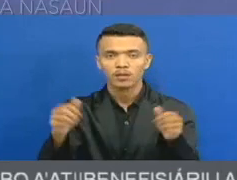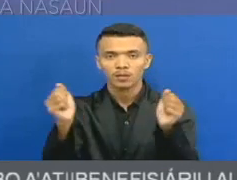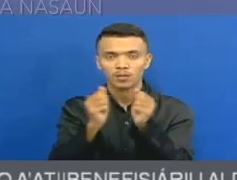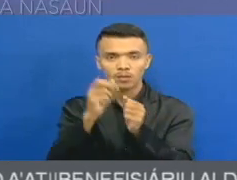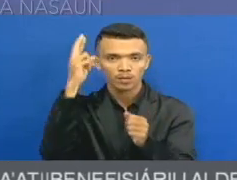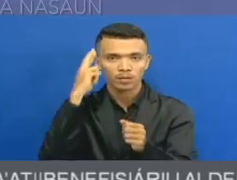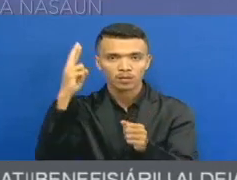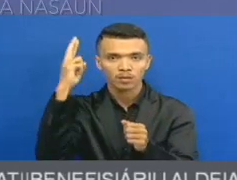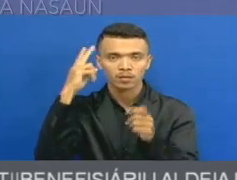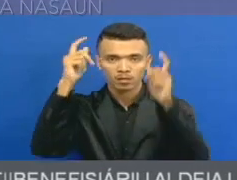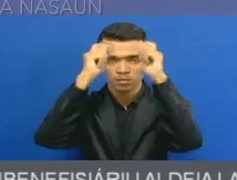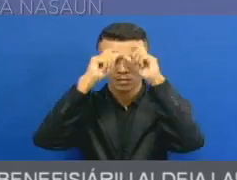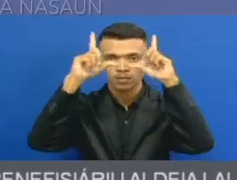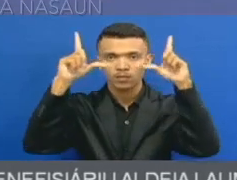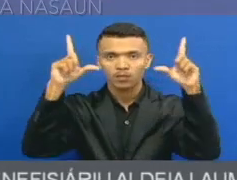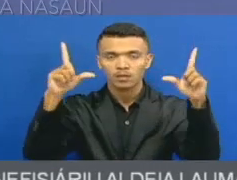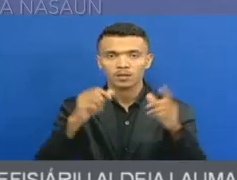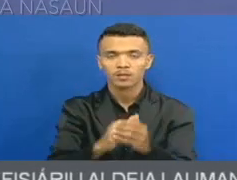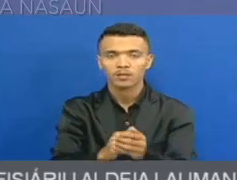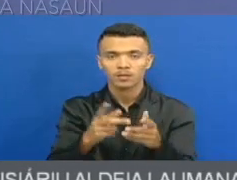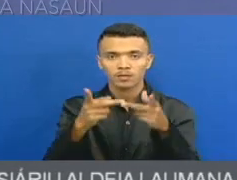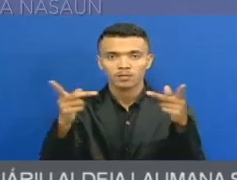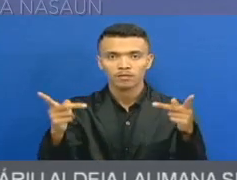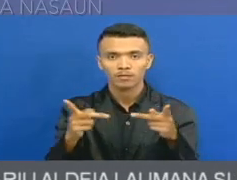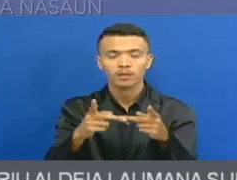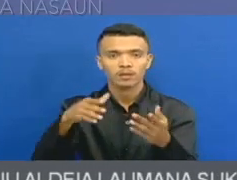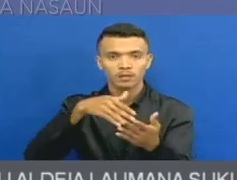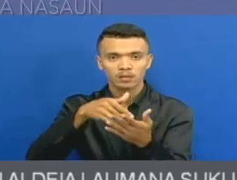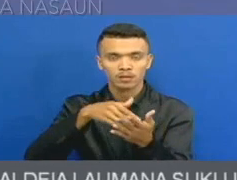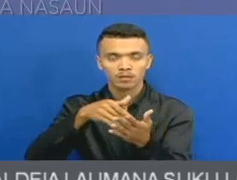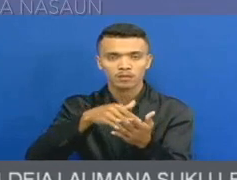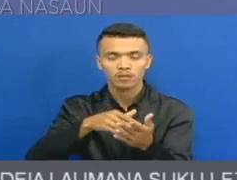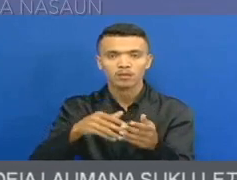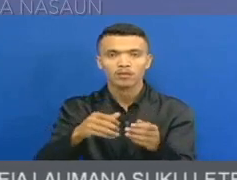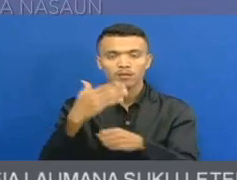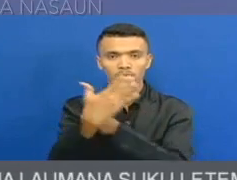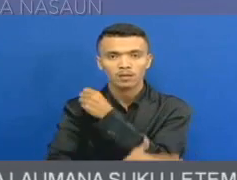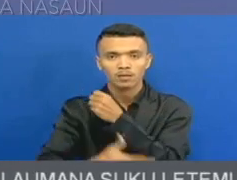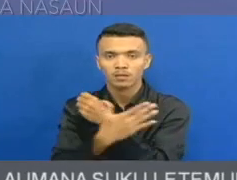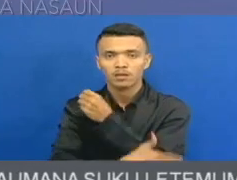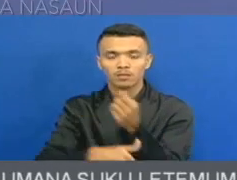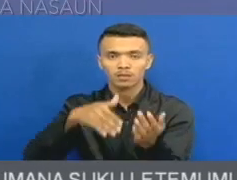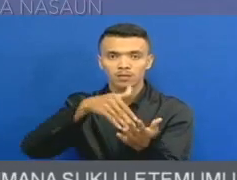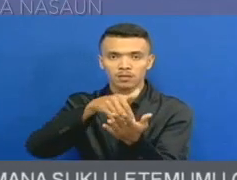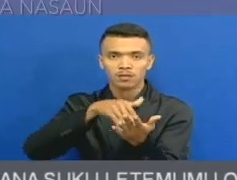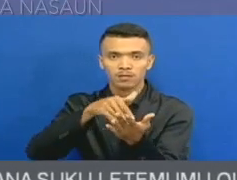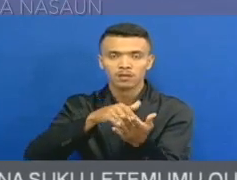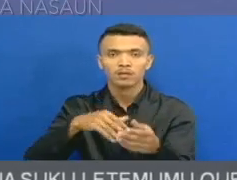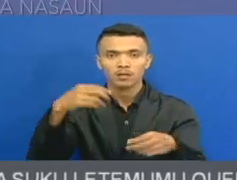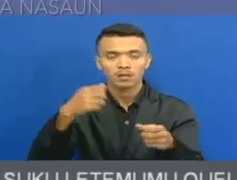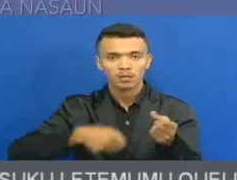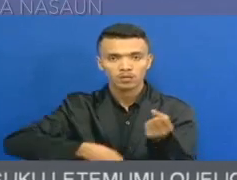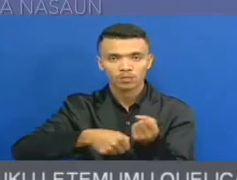a Timor-Leste minha sistema de jurisdição se fraco, não nação se frágil. Mas bem ainda nem desafia na